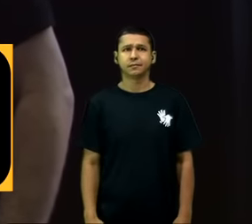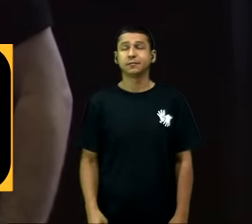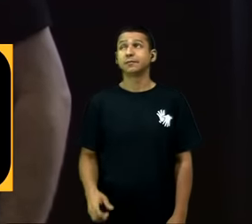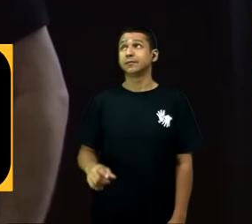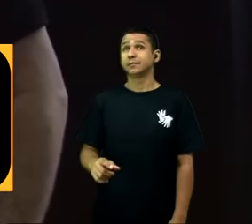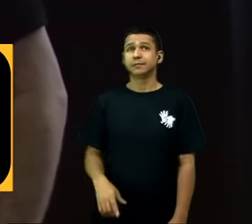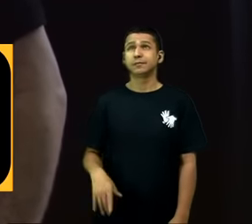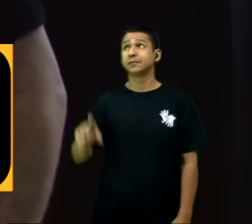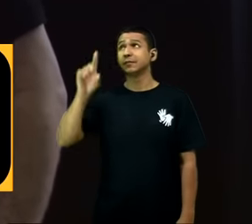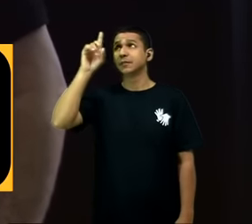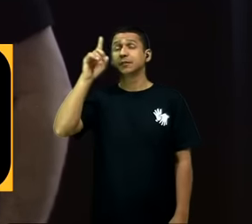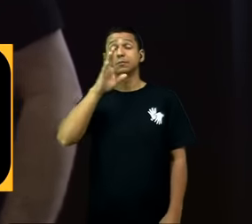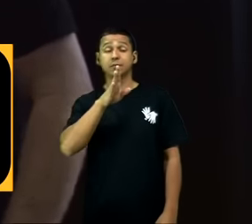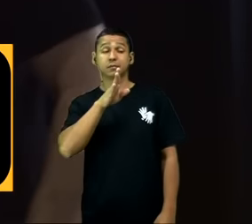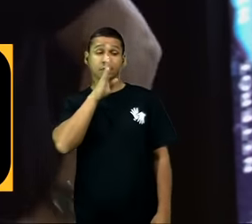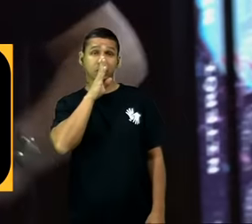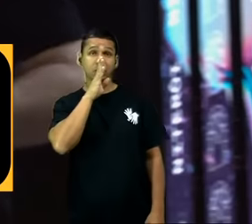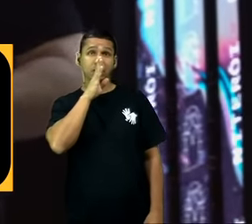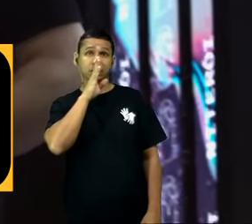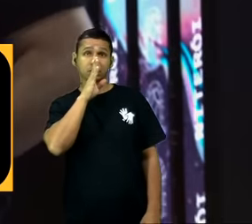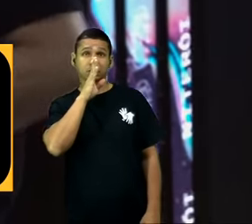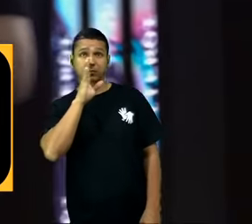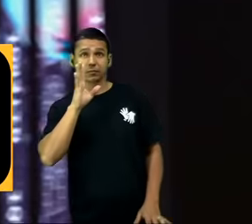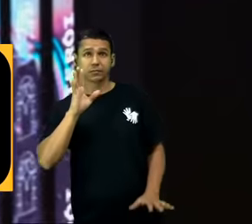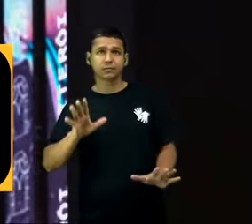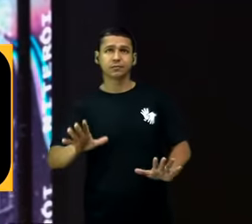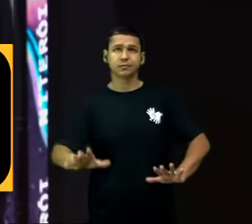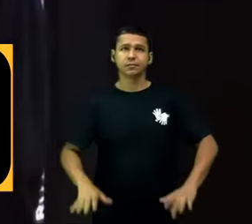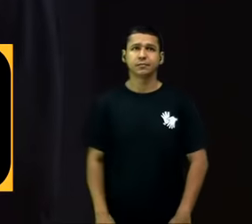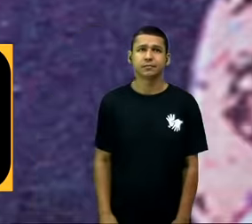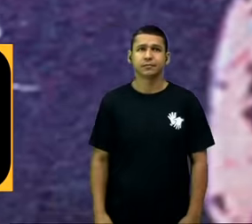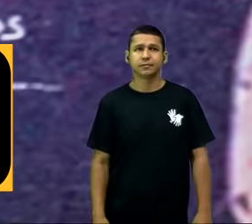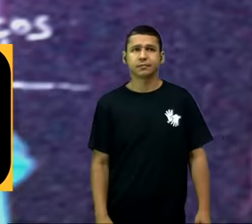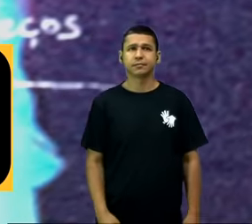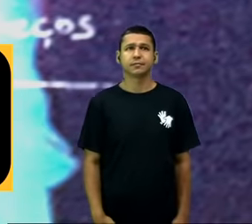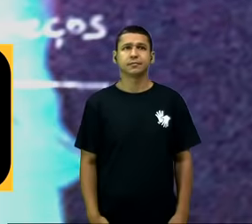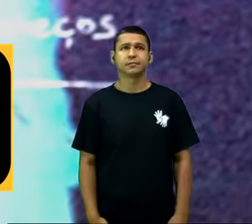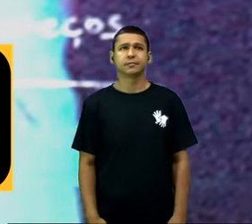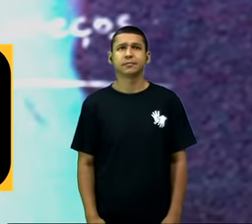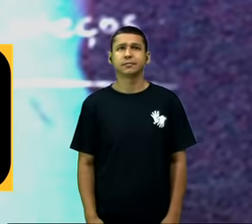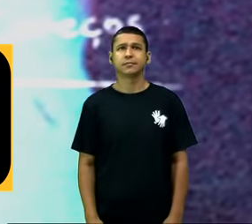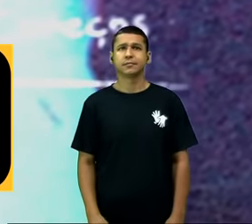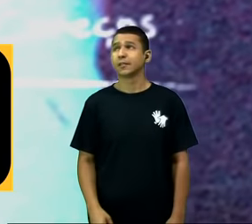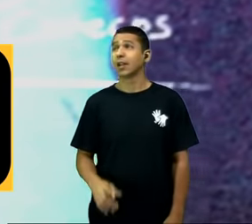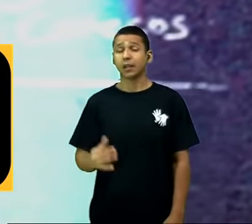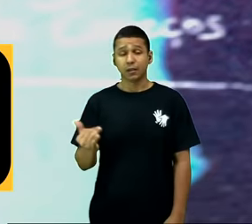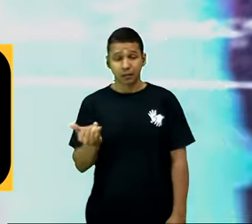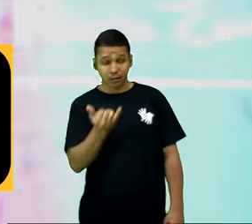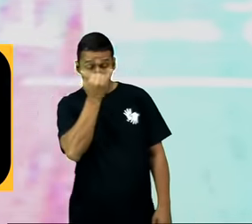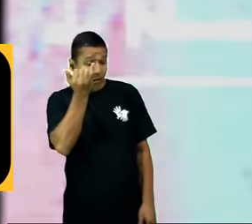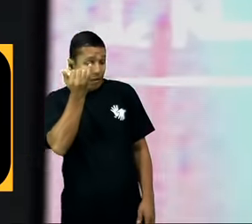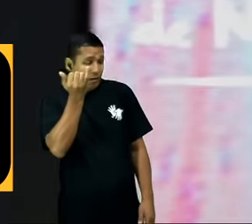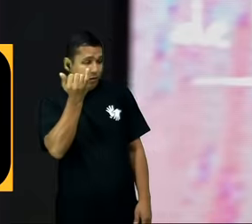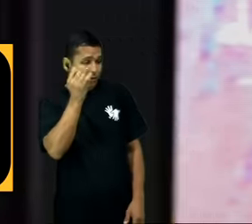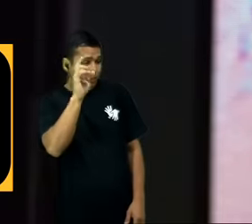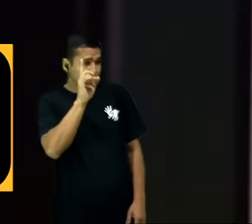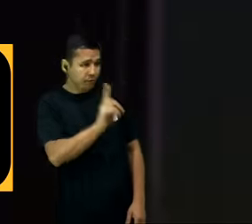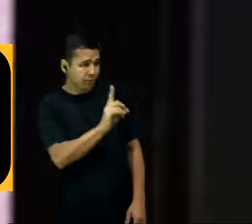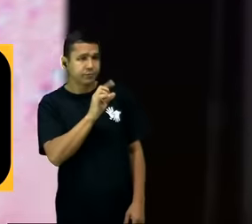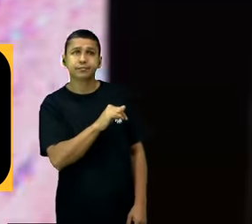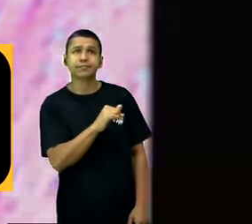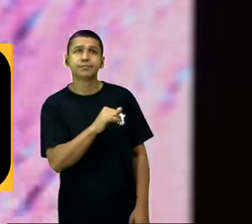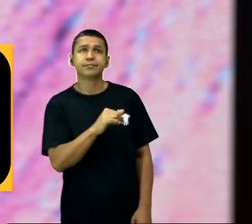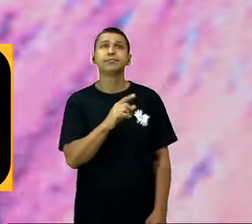quieto. De 15 a 20 anos, quieto. Vamos imaginar que ele tem 15 a 20 anos, quieto, não fala nada. Aí de repente, do nada aparece Deus para você. Aí diz o texto